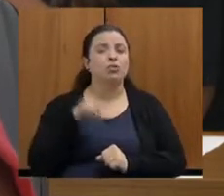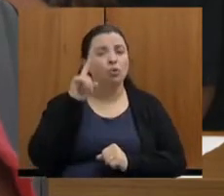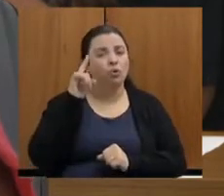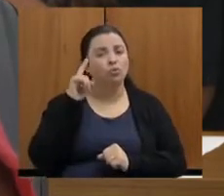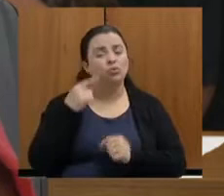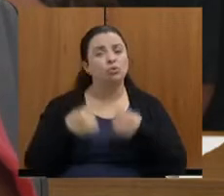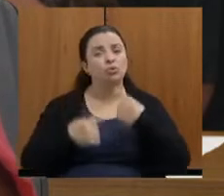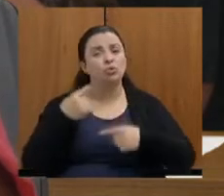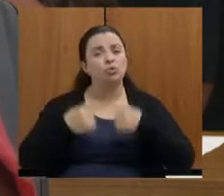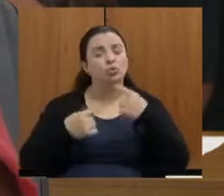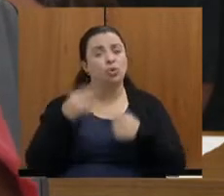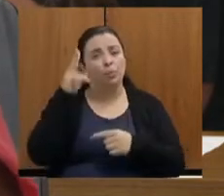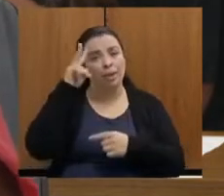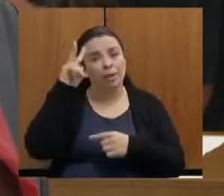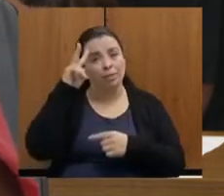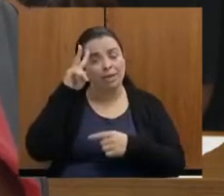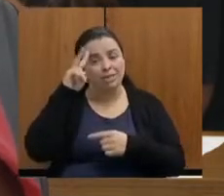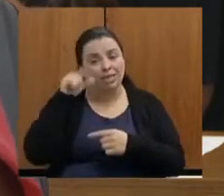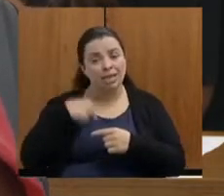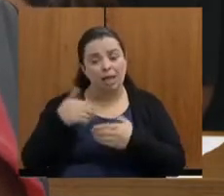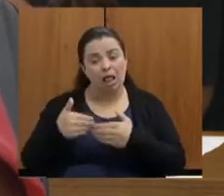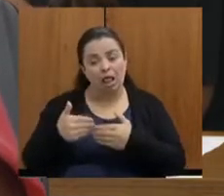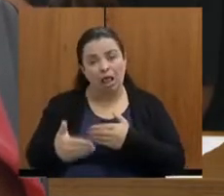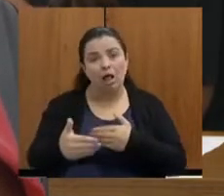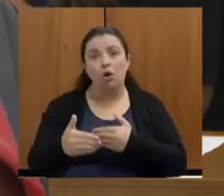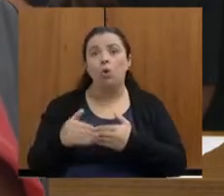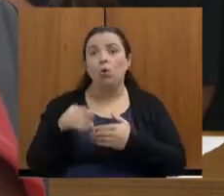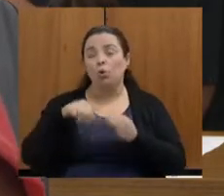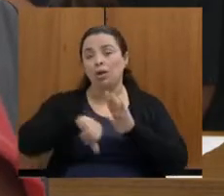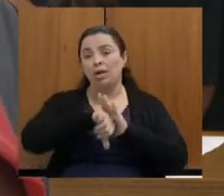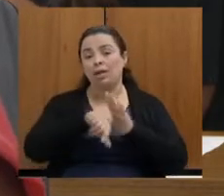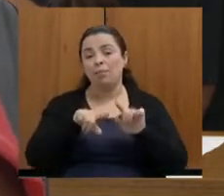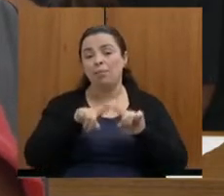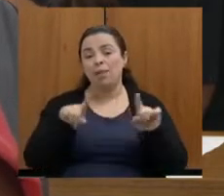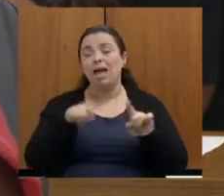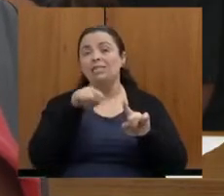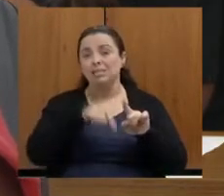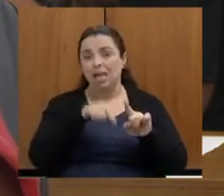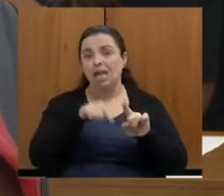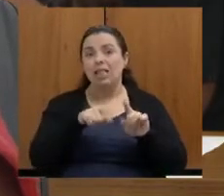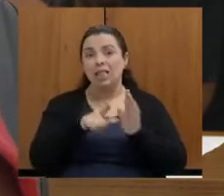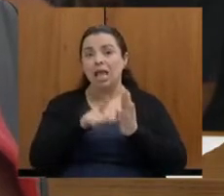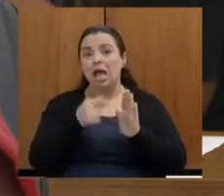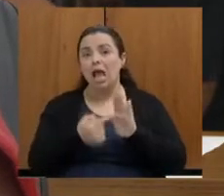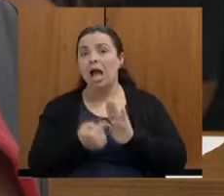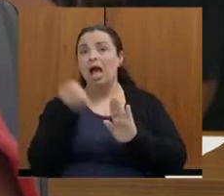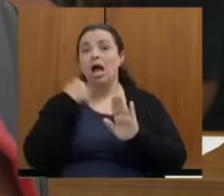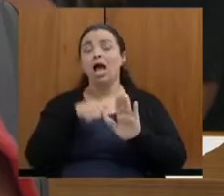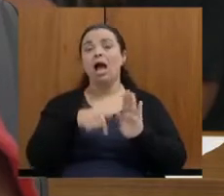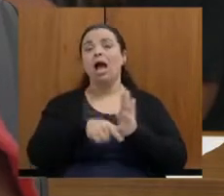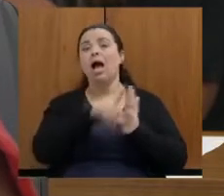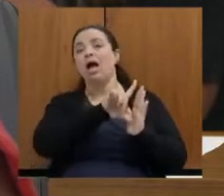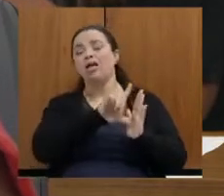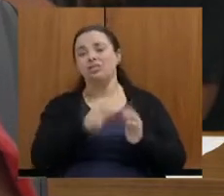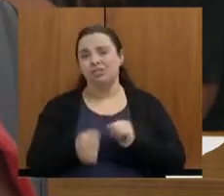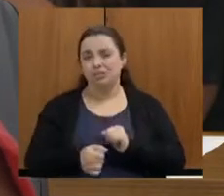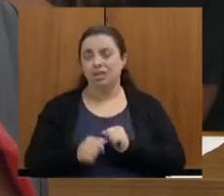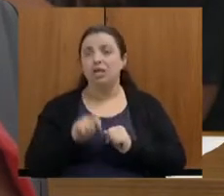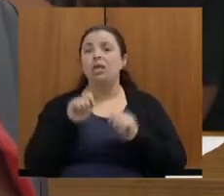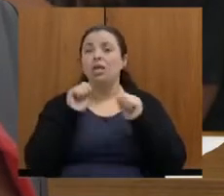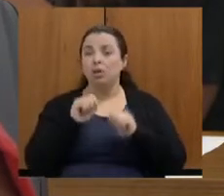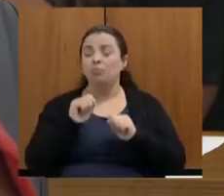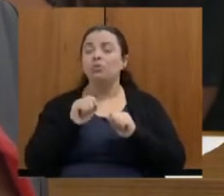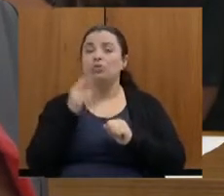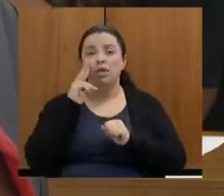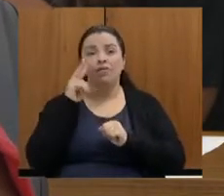do crime mas esse crime tem precedentes ele tem antecedentes que precisam também ser considerados como na justiça comum